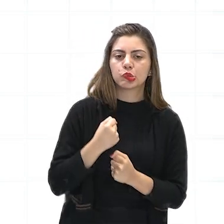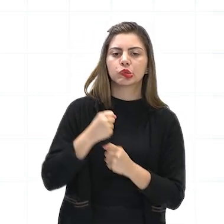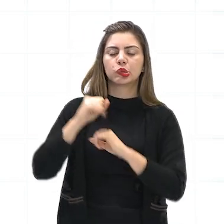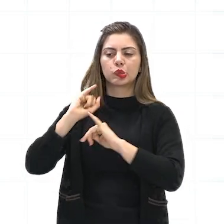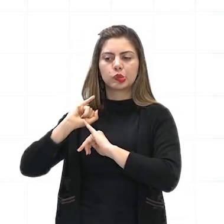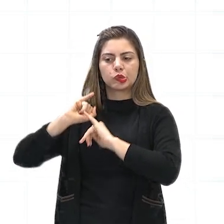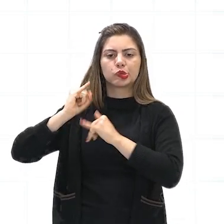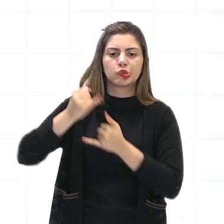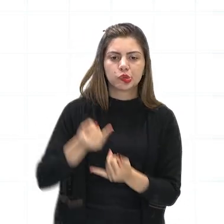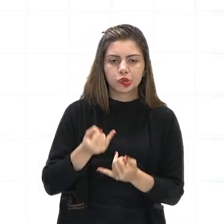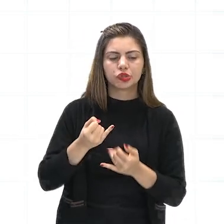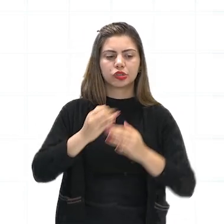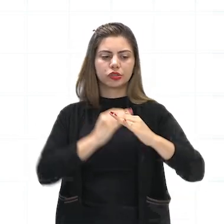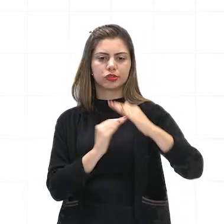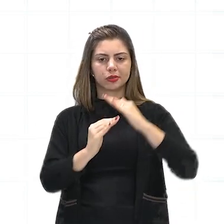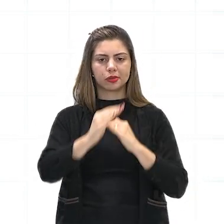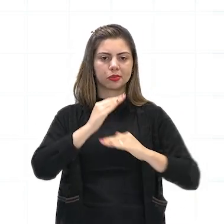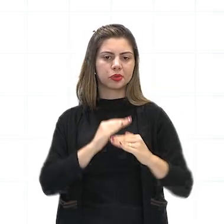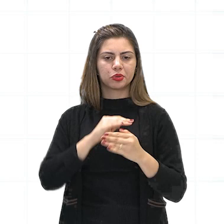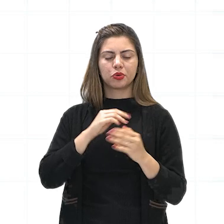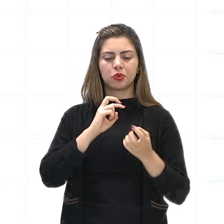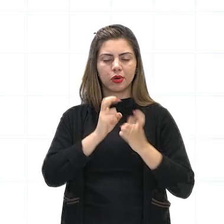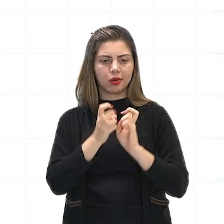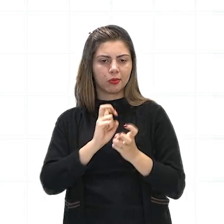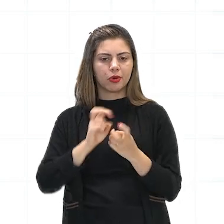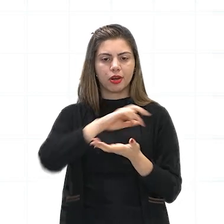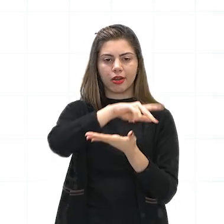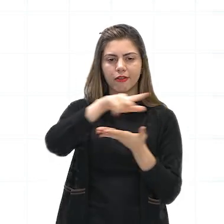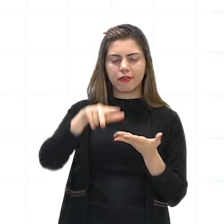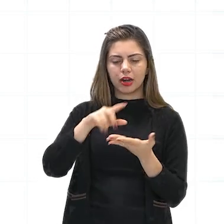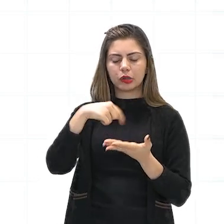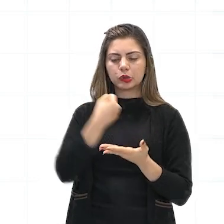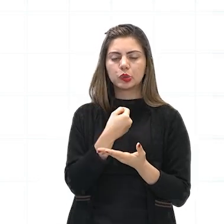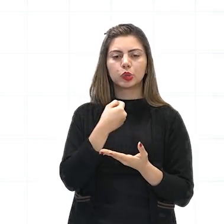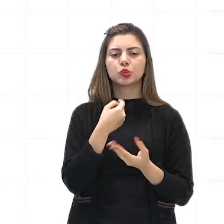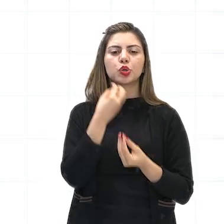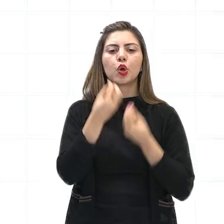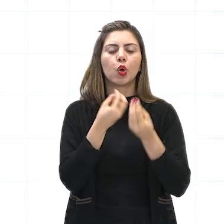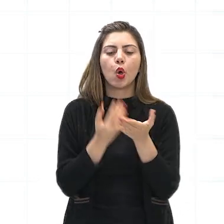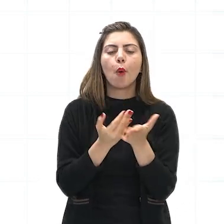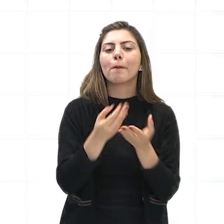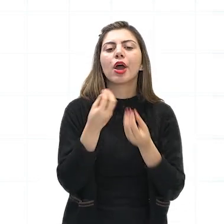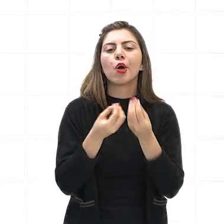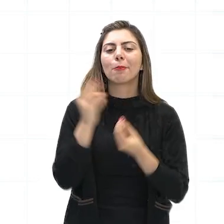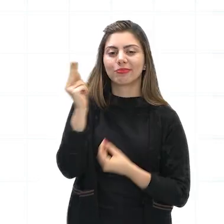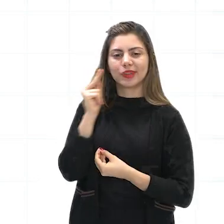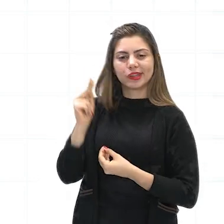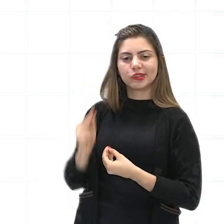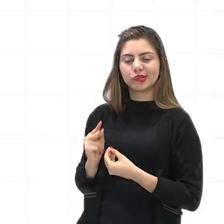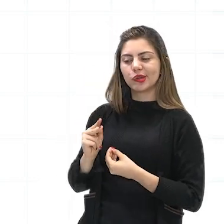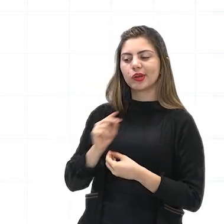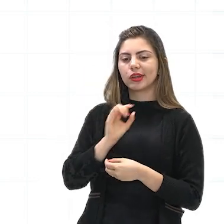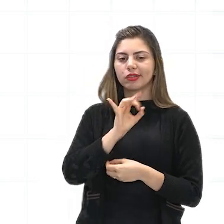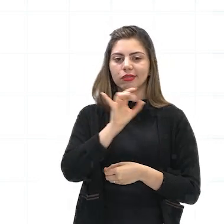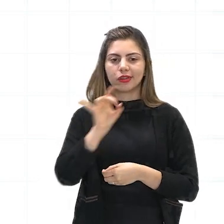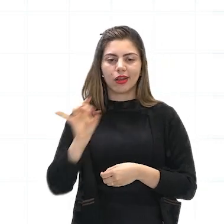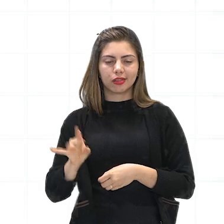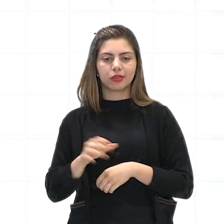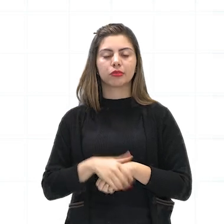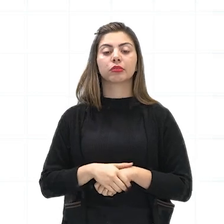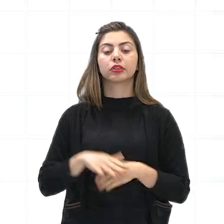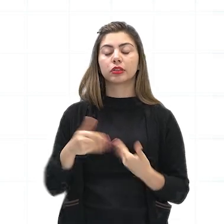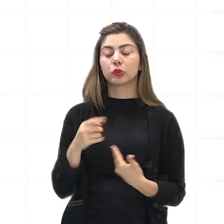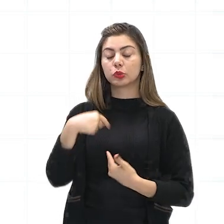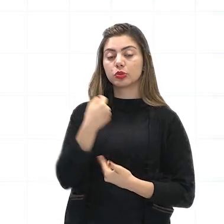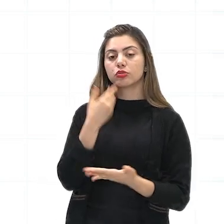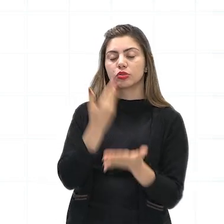jiu-jitsu, capoeira, dentre outras, a gente vai pegar ali da base, que é a história. Então a gente vai aprender muito sobre essa questão do porquê